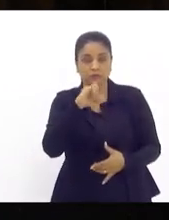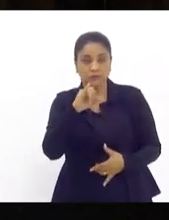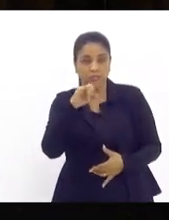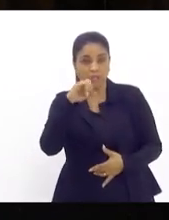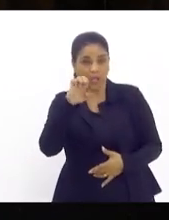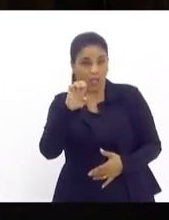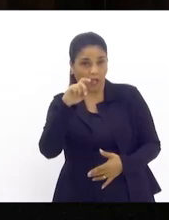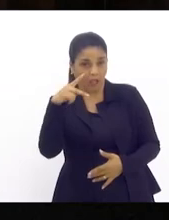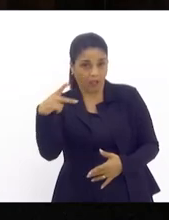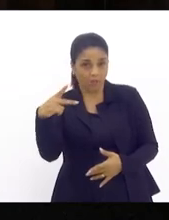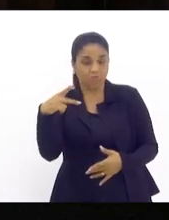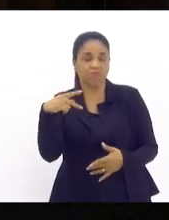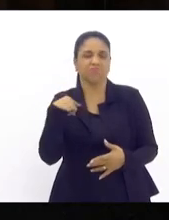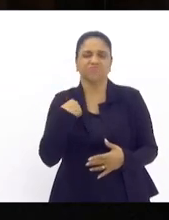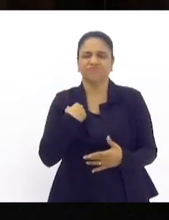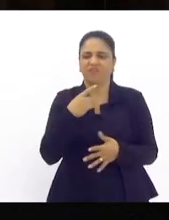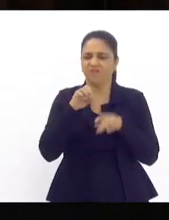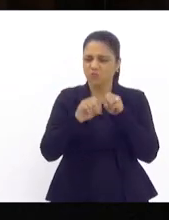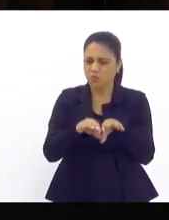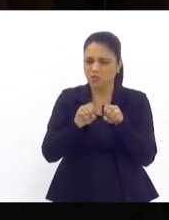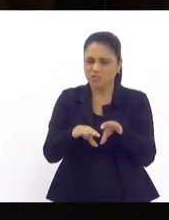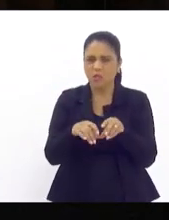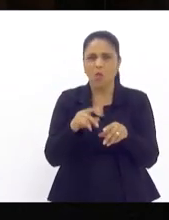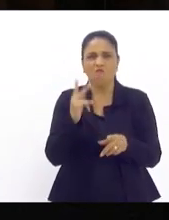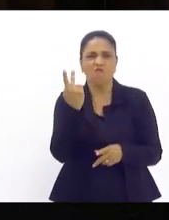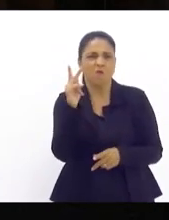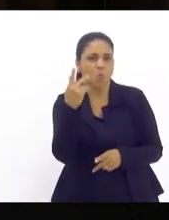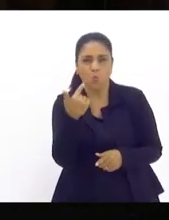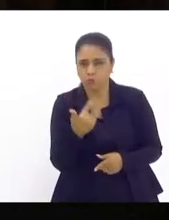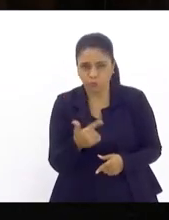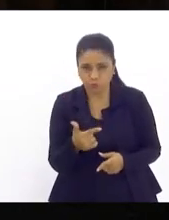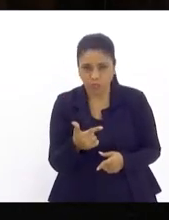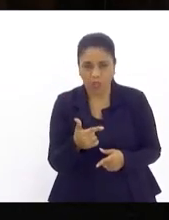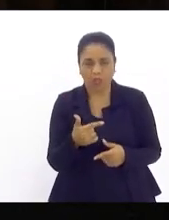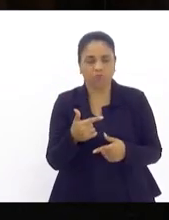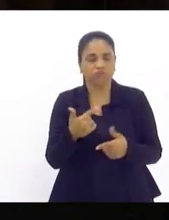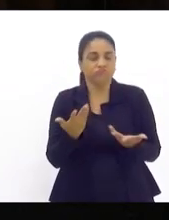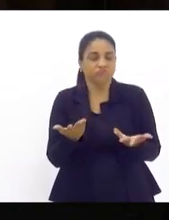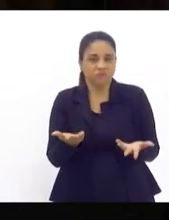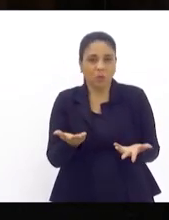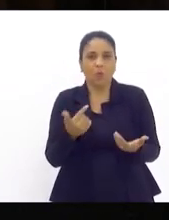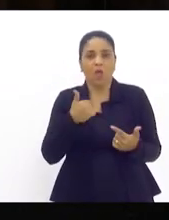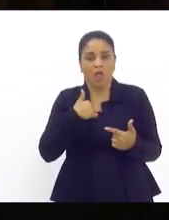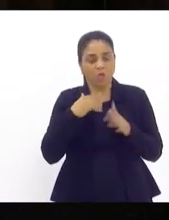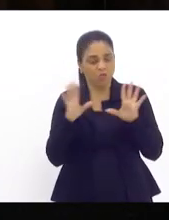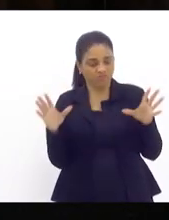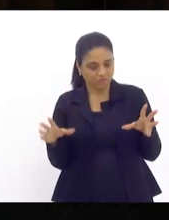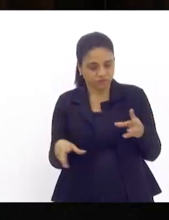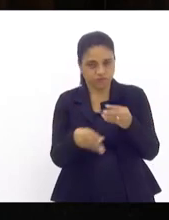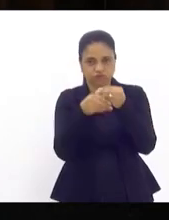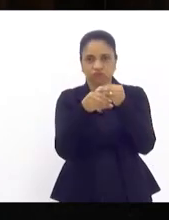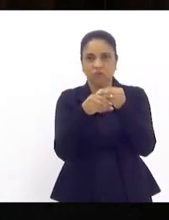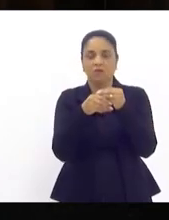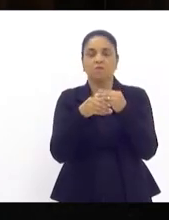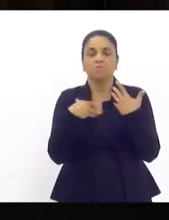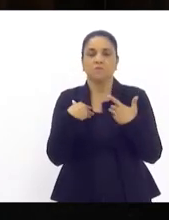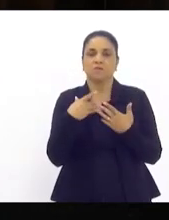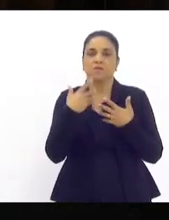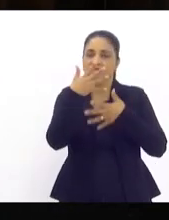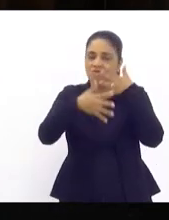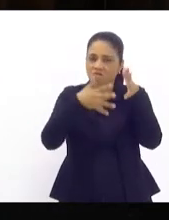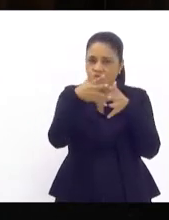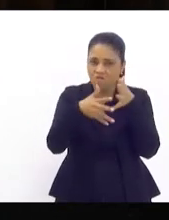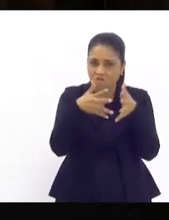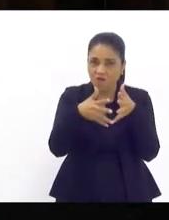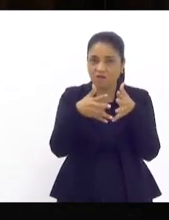governo avançou mais ainda. Quero fechar também a minha fala, presidenta Lucinha,